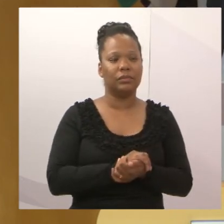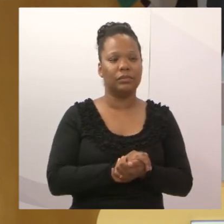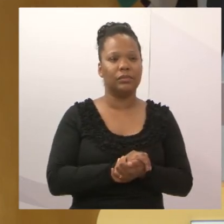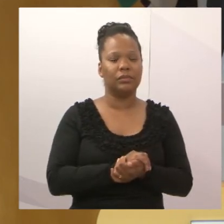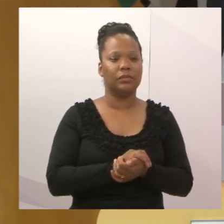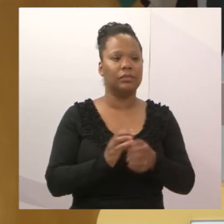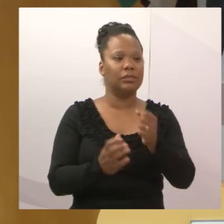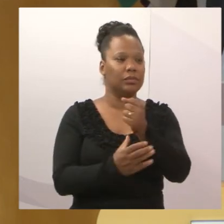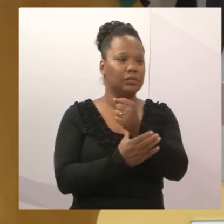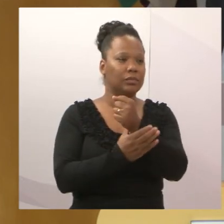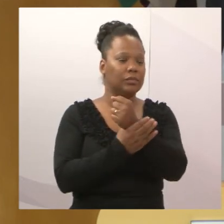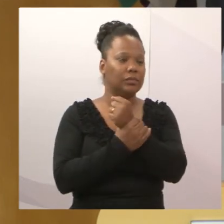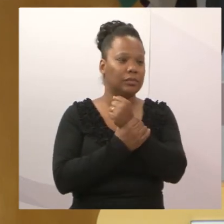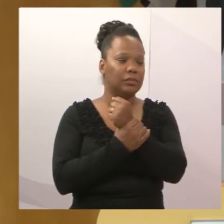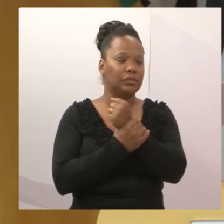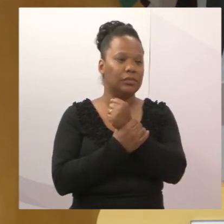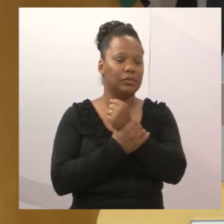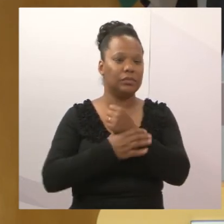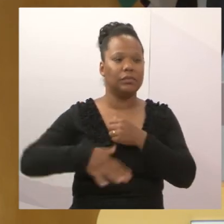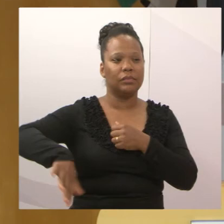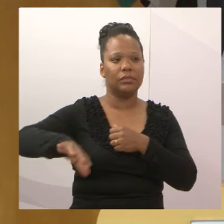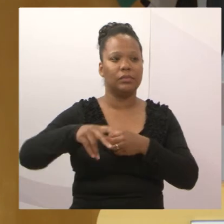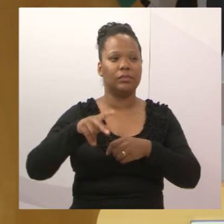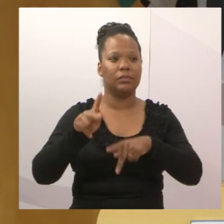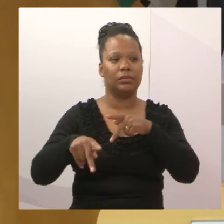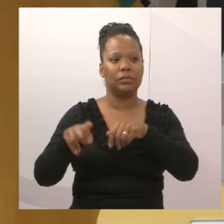de Segurança e Defesa do Cidadão.